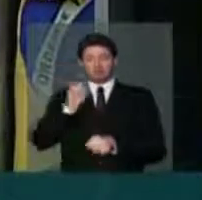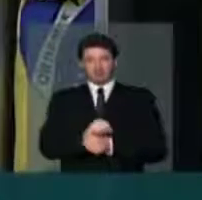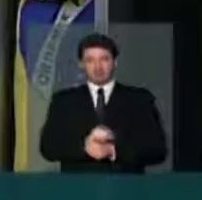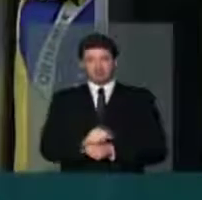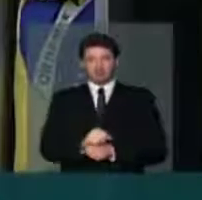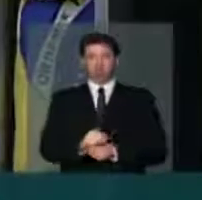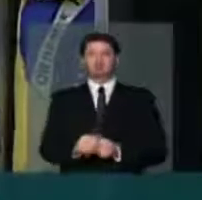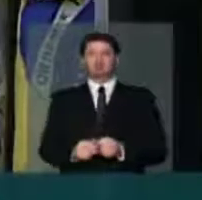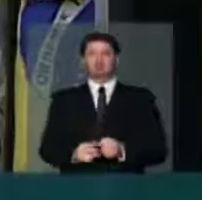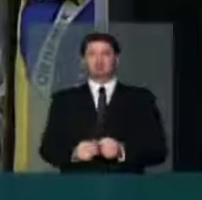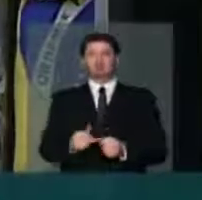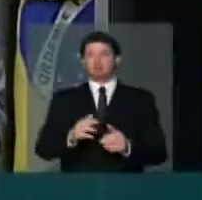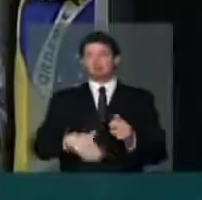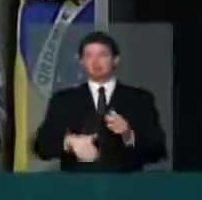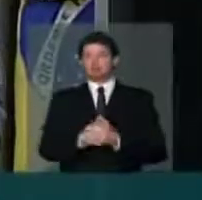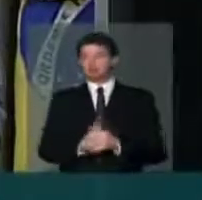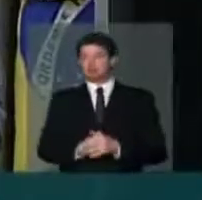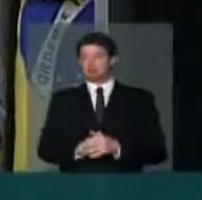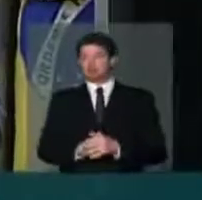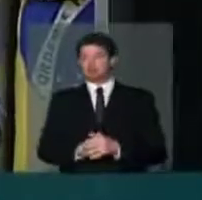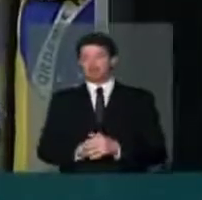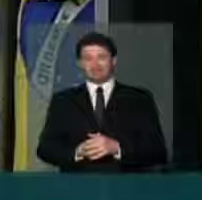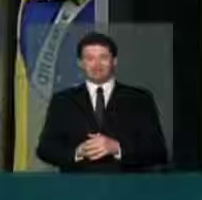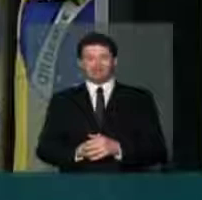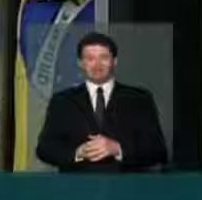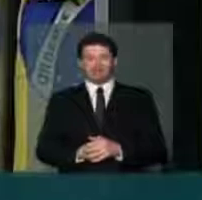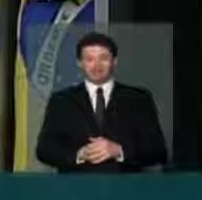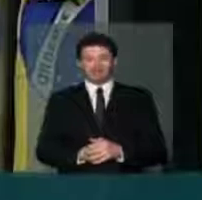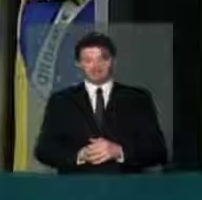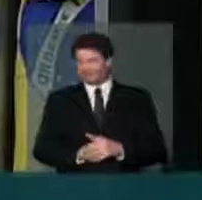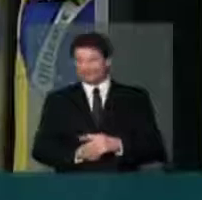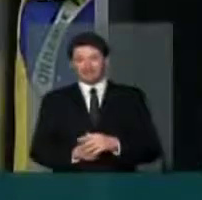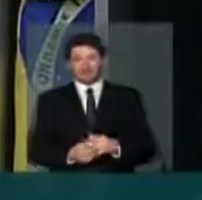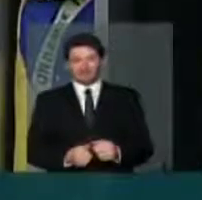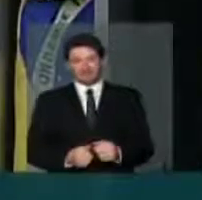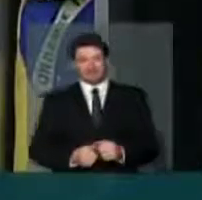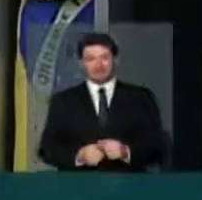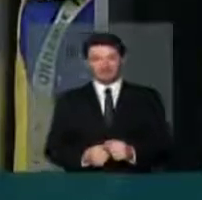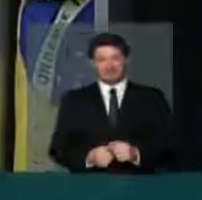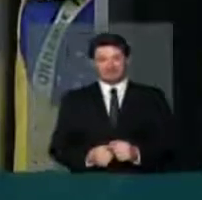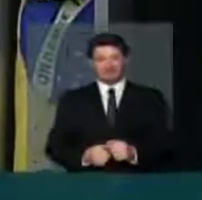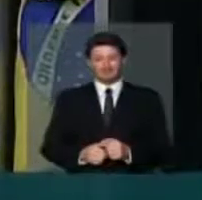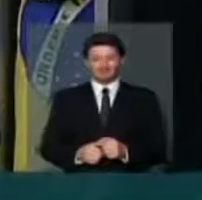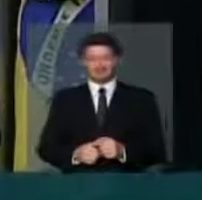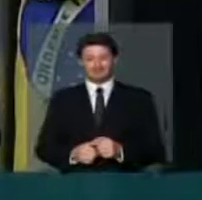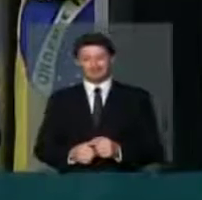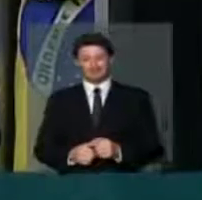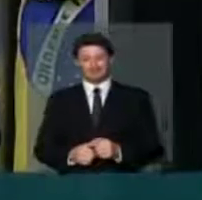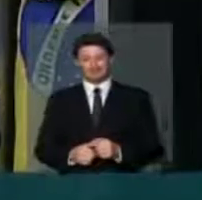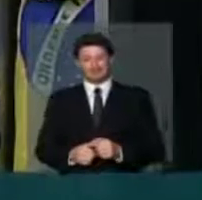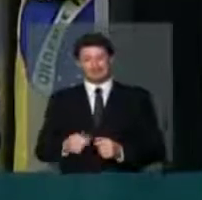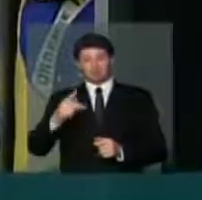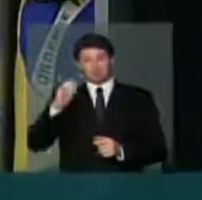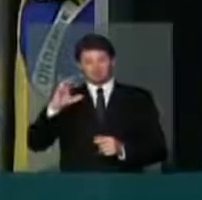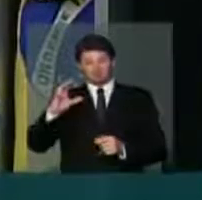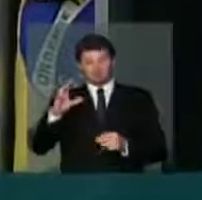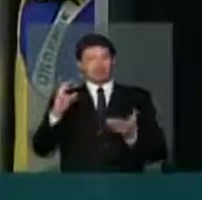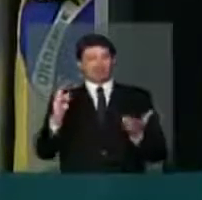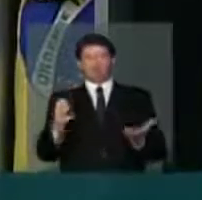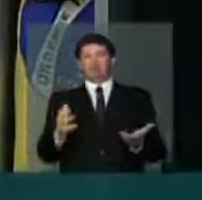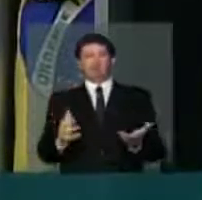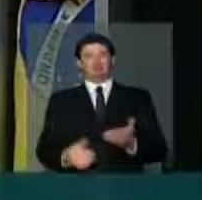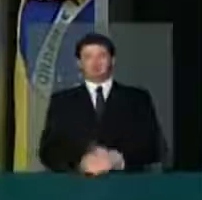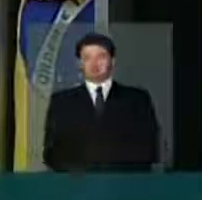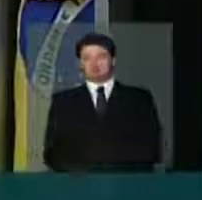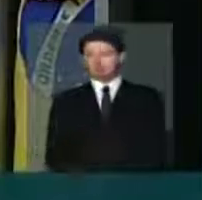paralisação quase total das obras de infraestrutura. O PAC, senhores e